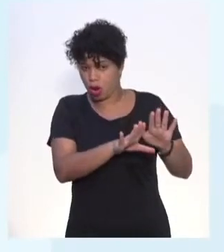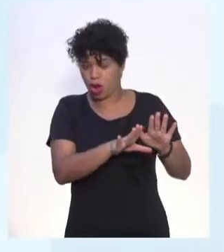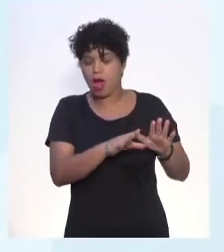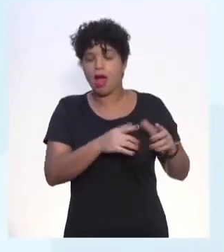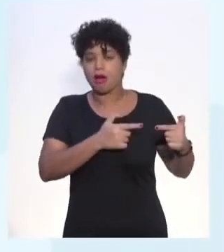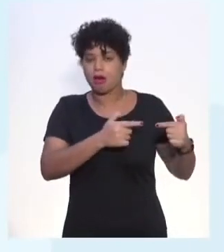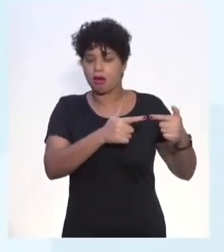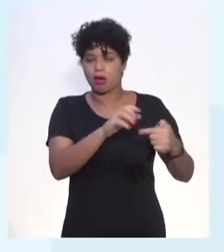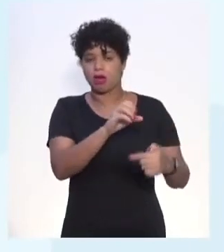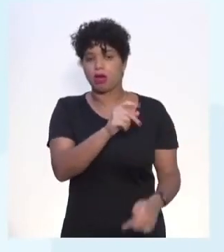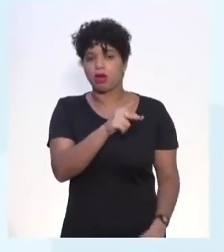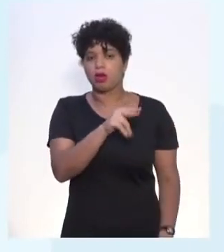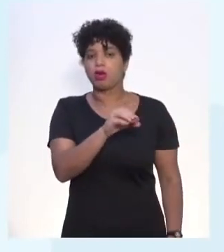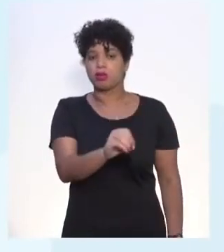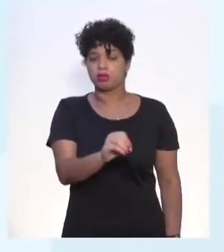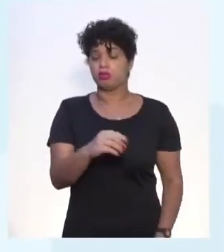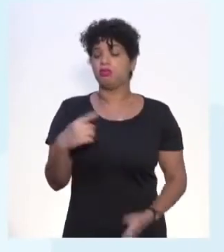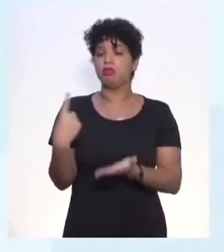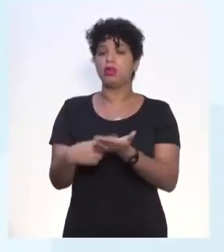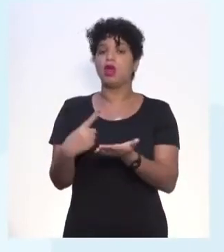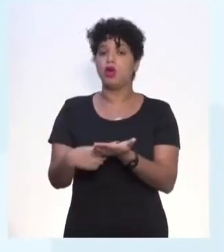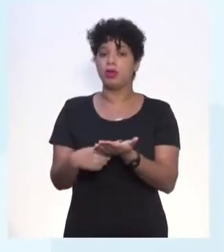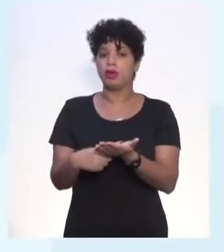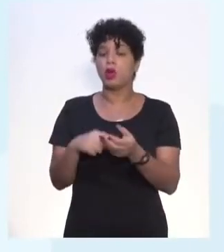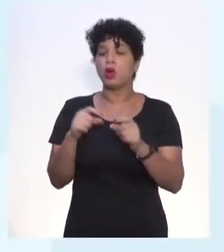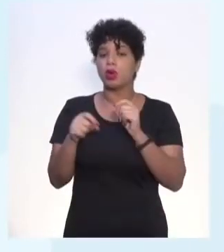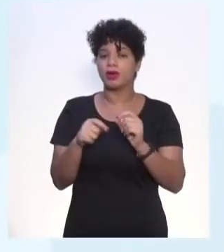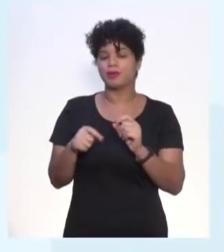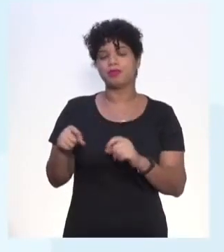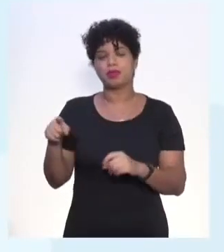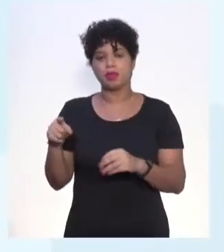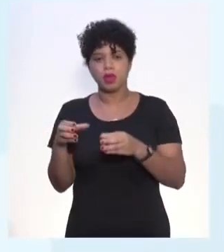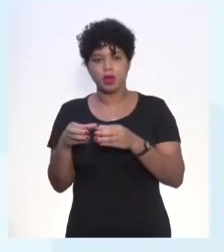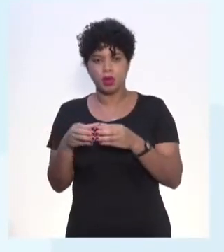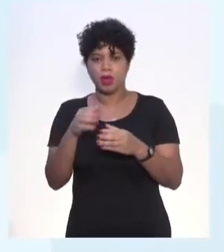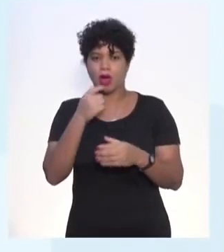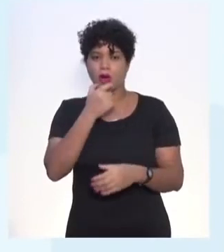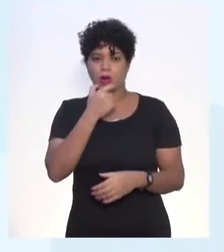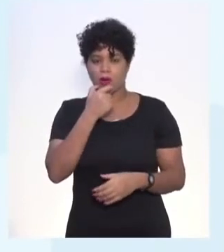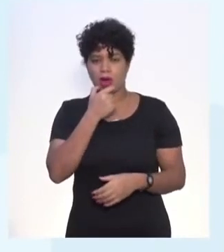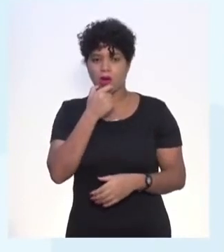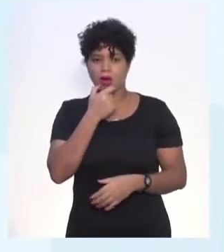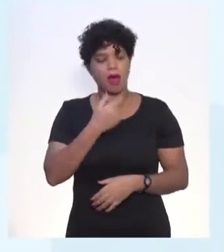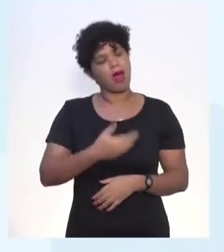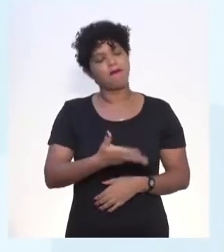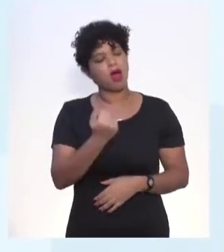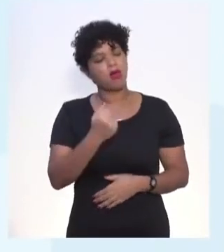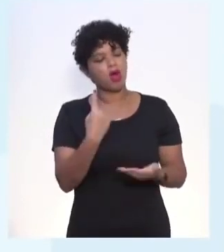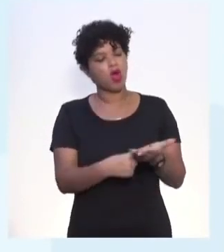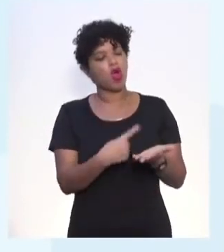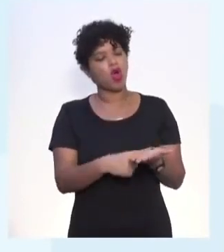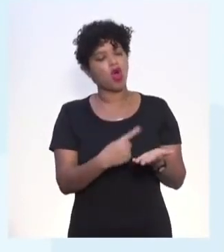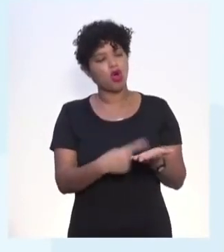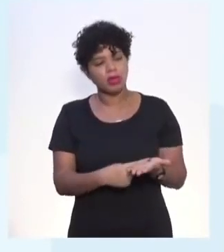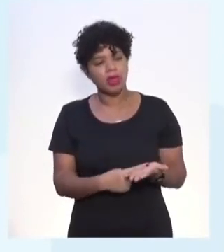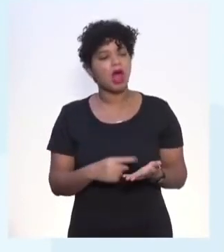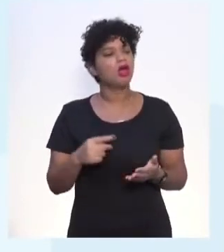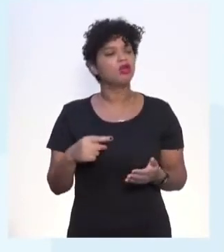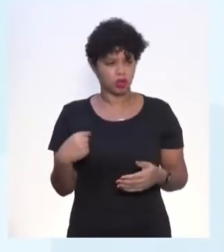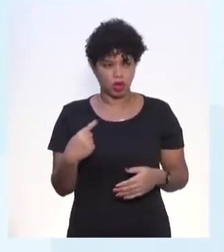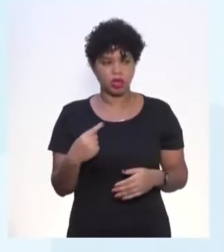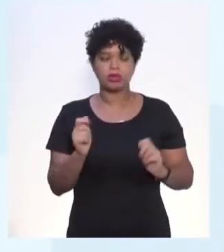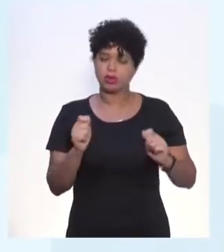de Nanquim, a Inglaterra vitoriosa garante vantagens, tá? Entre elas, estabelecer a abertura